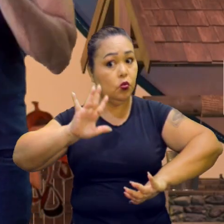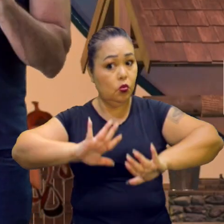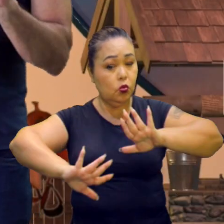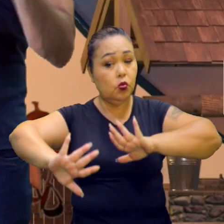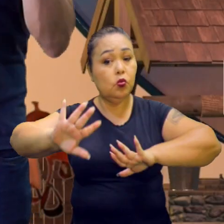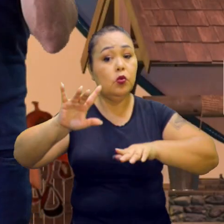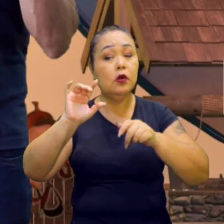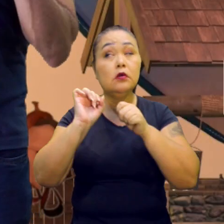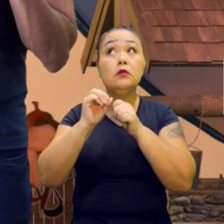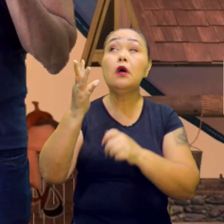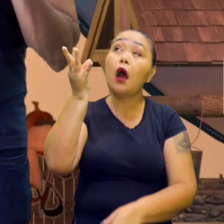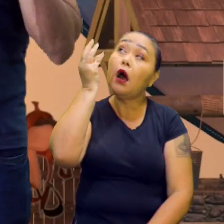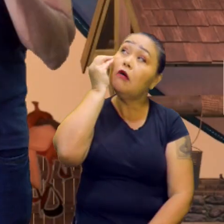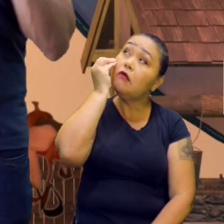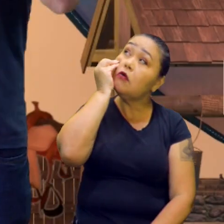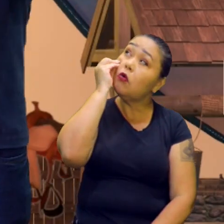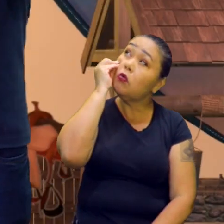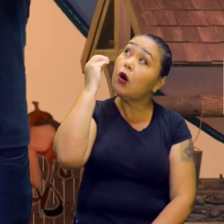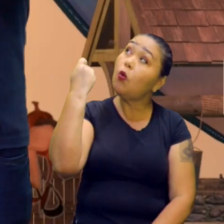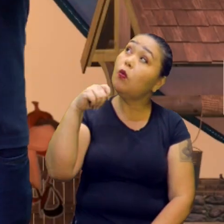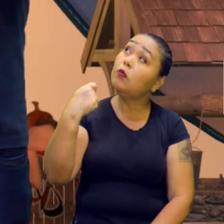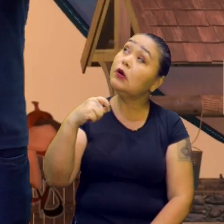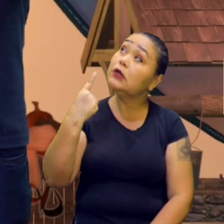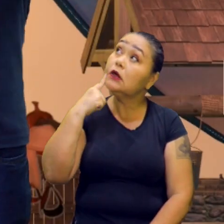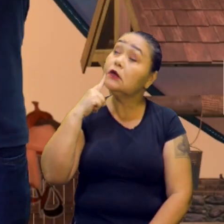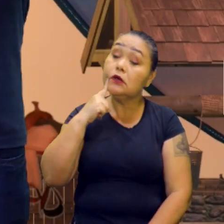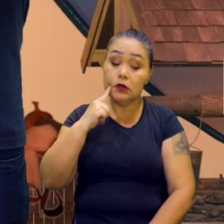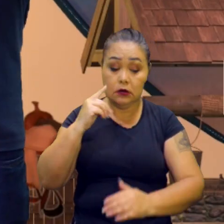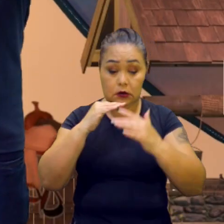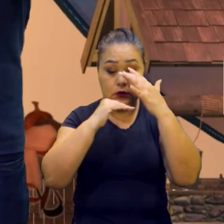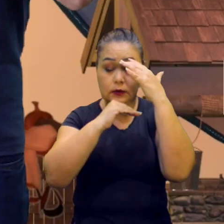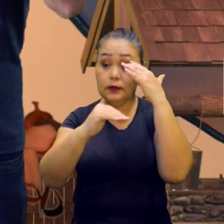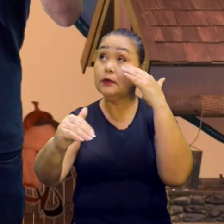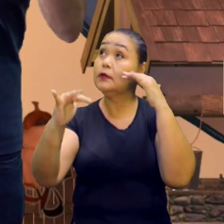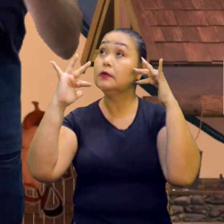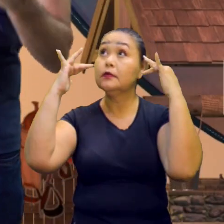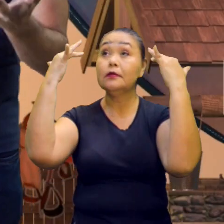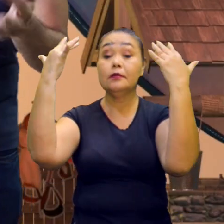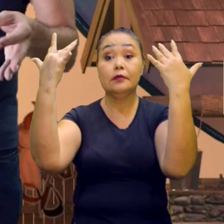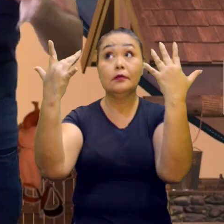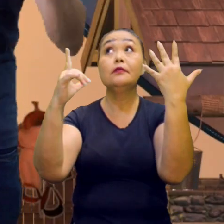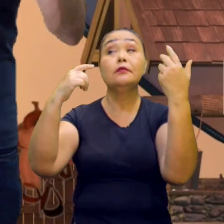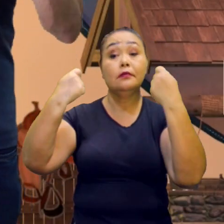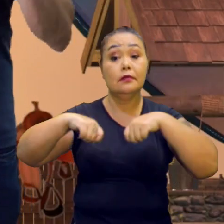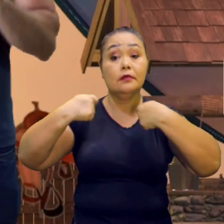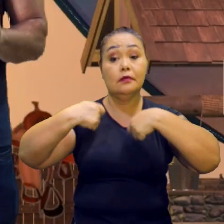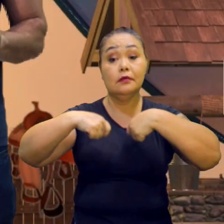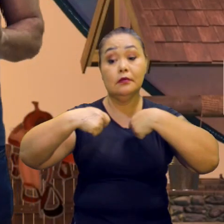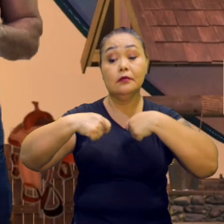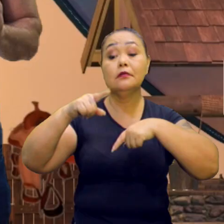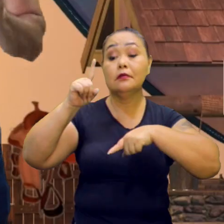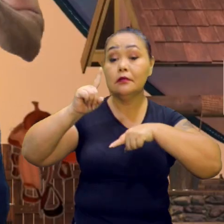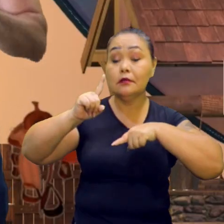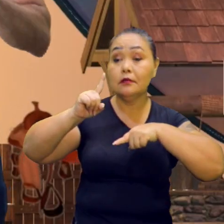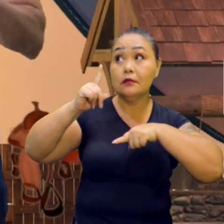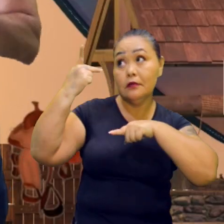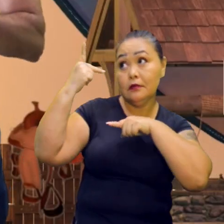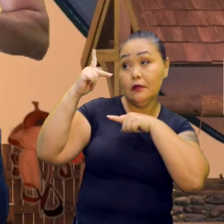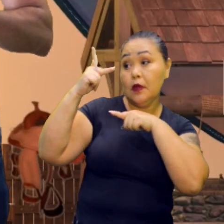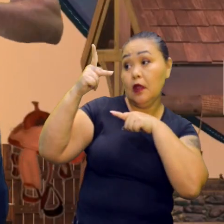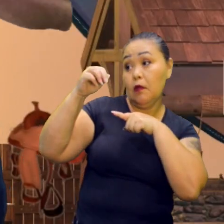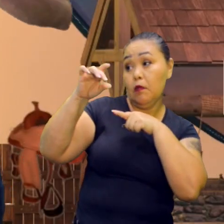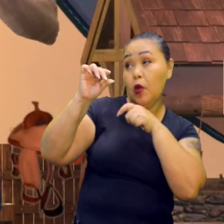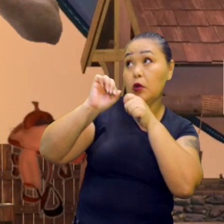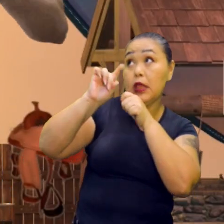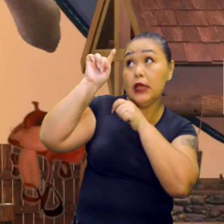quais são as necessidades das plantas silvestres, porque eles também são um produto, quais são as podas dessas plantas